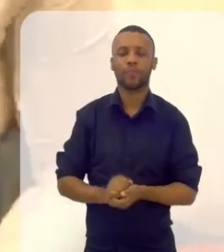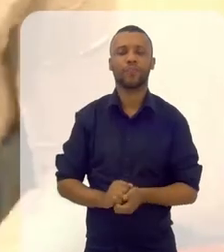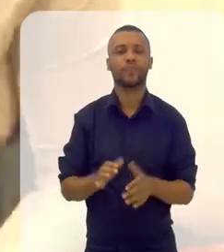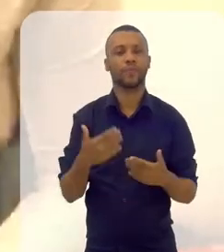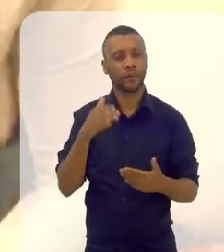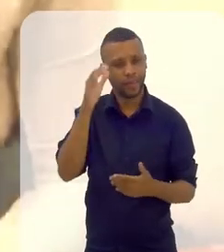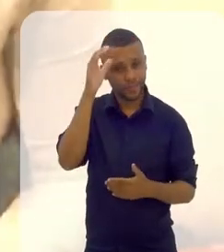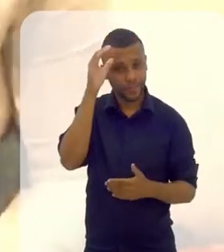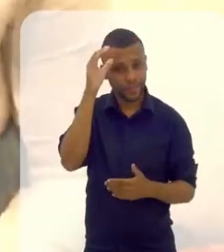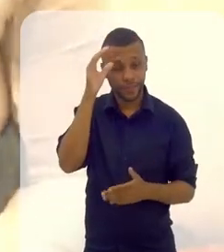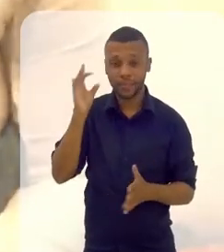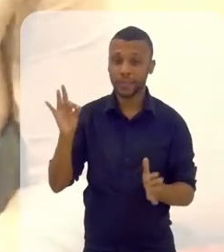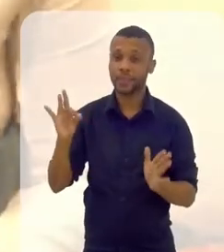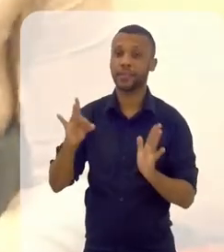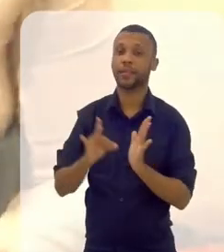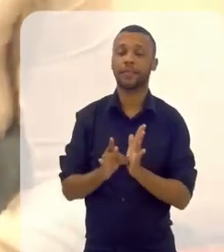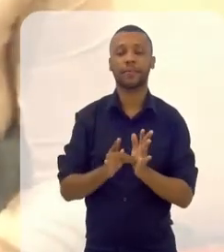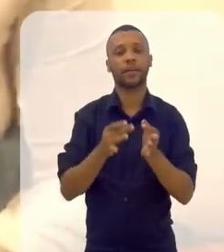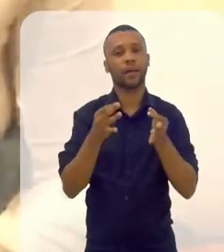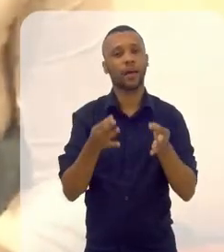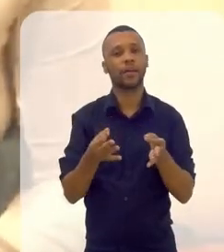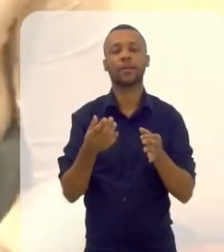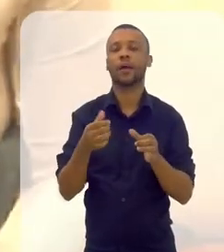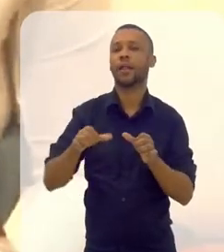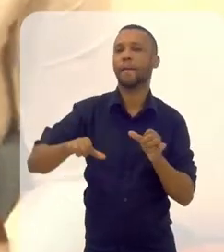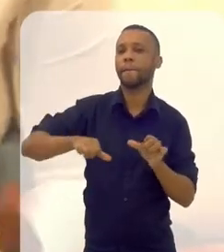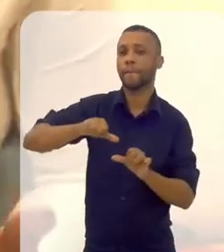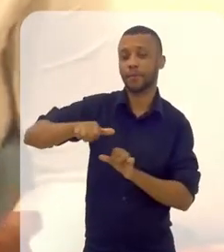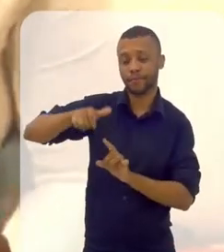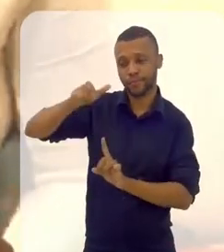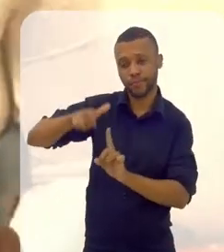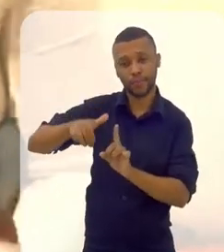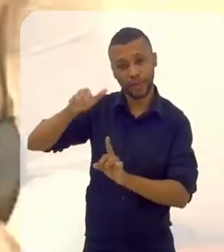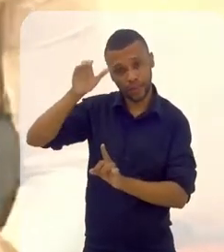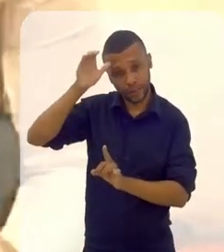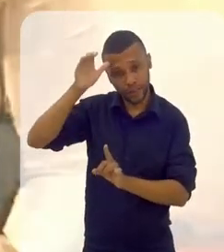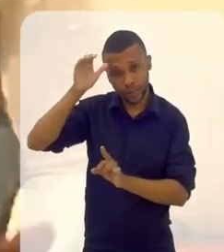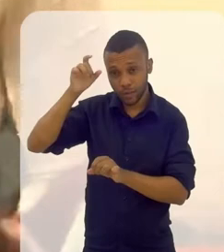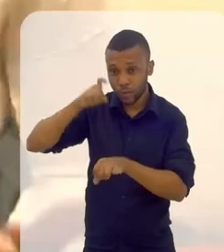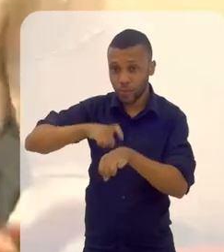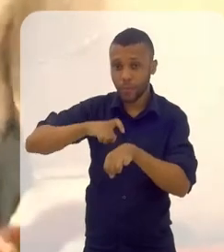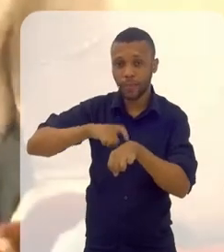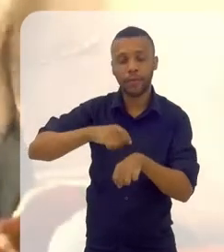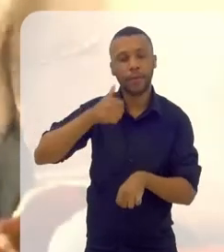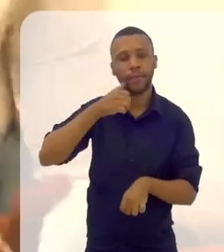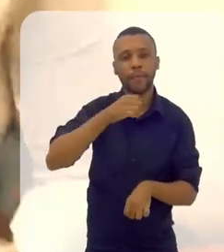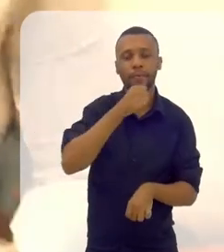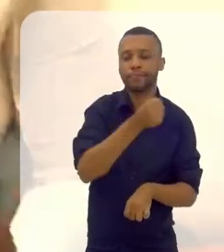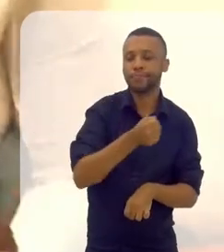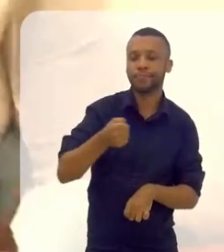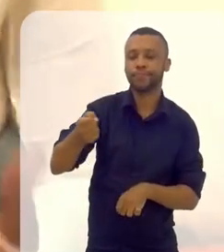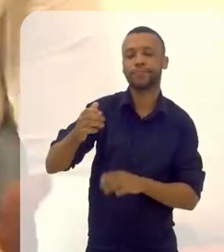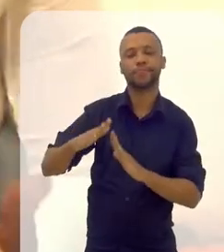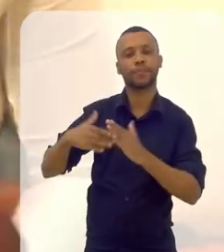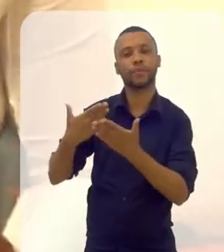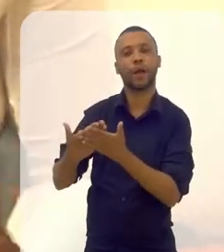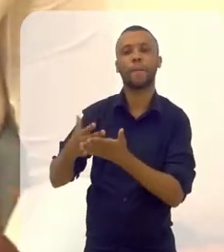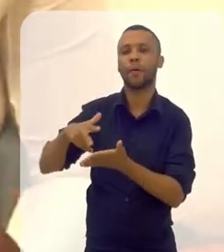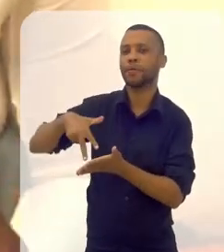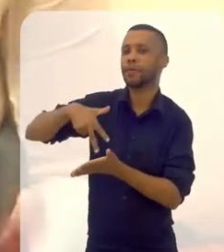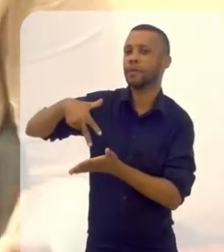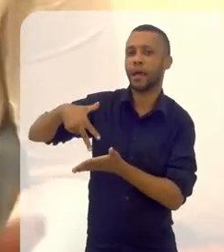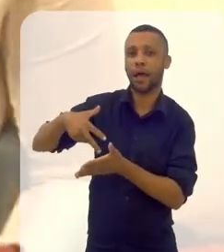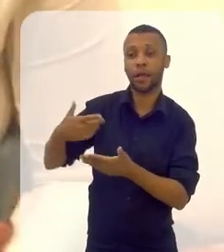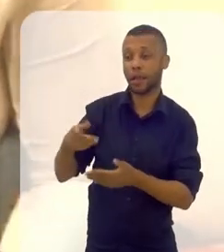A tia Rosa, na verdade, ela vira a tia Rosa quando a minha mãe me leva nessa escolinha pra eu dançar. E ela